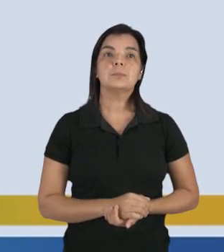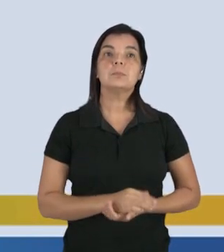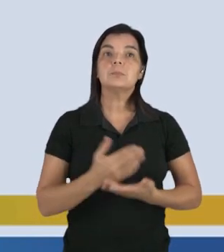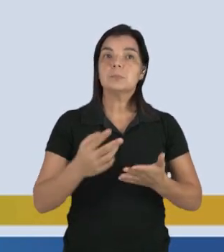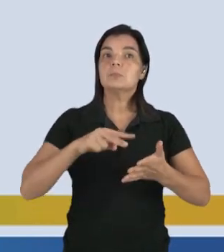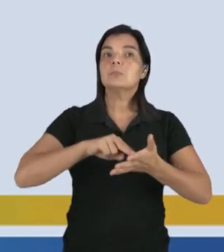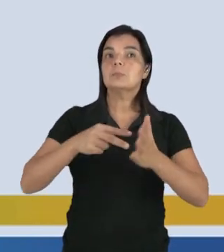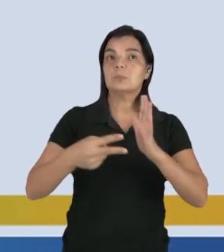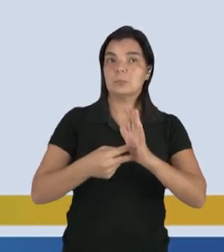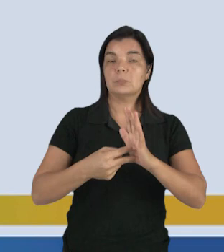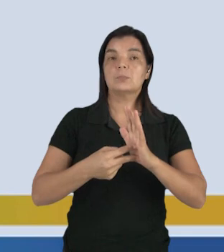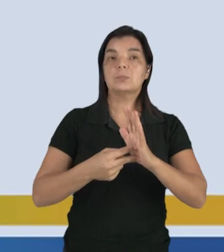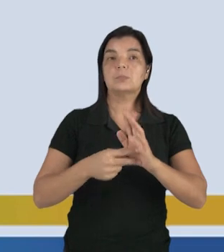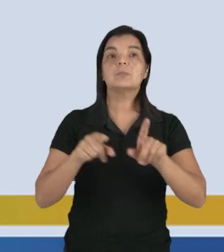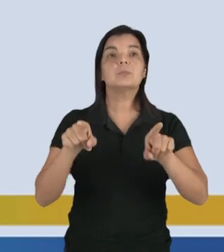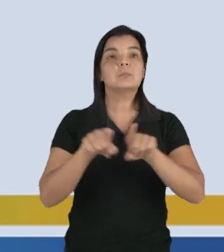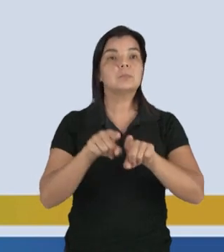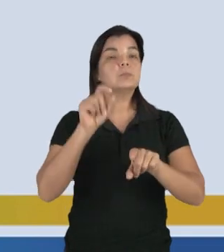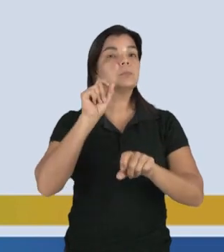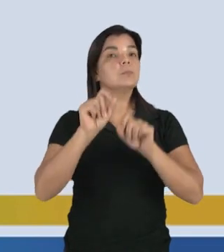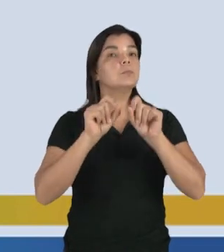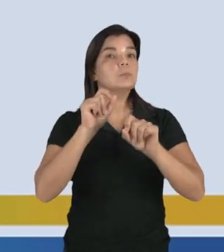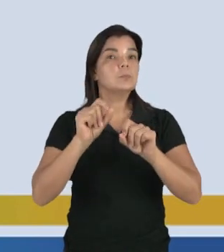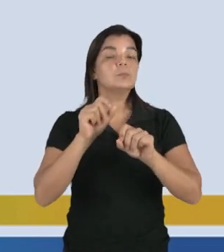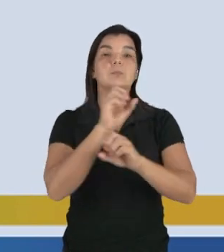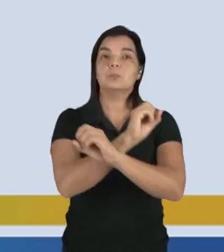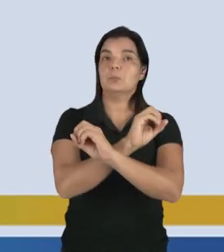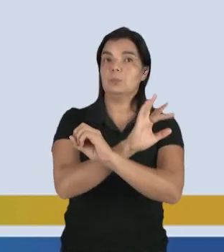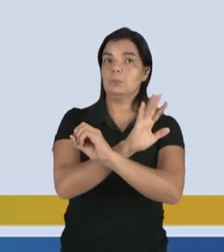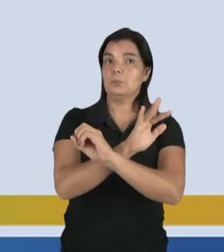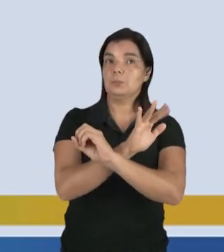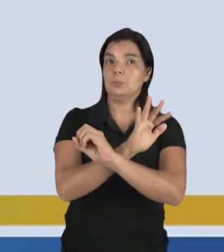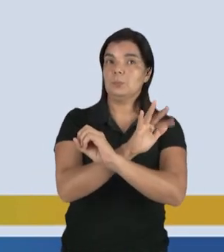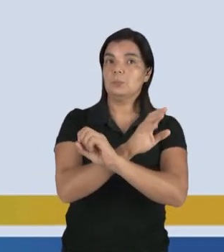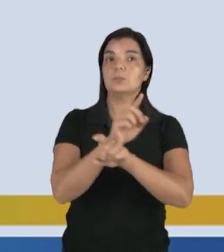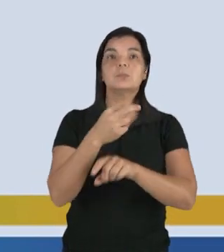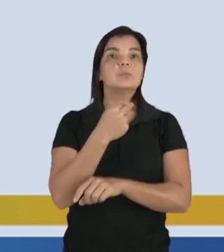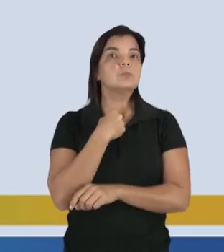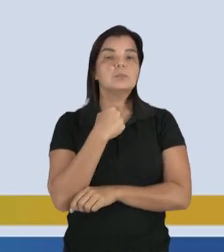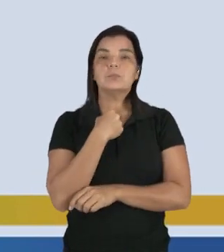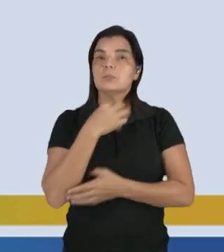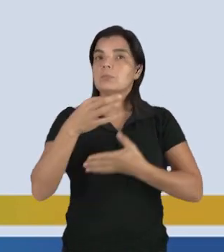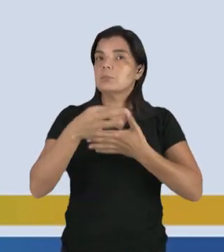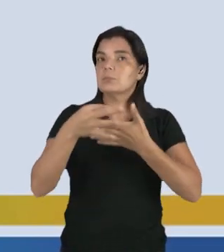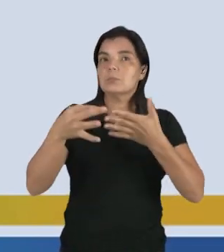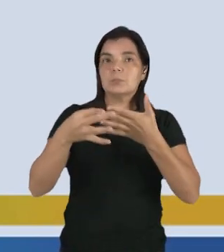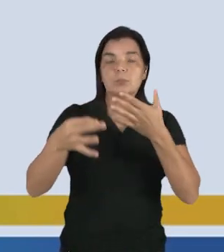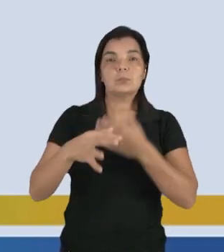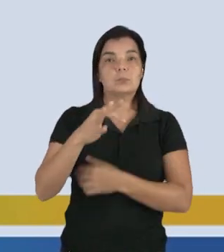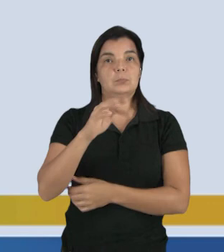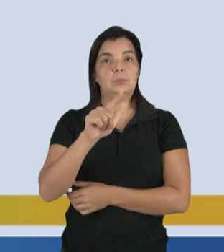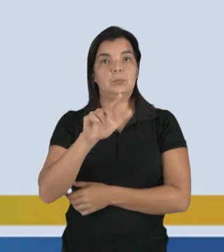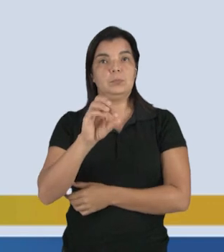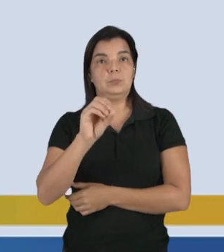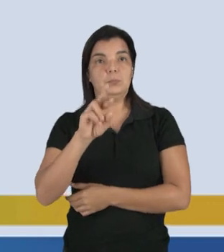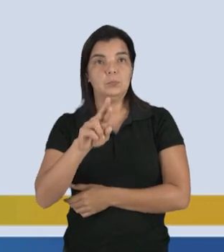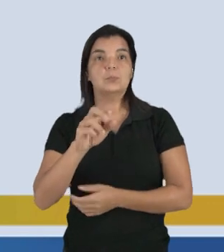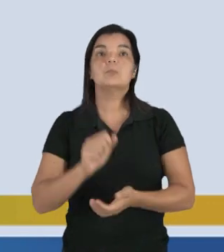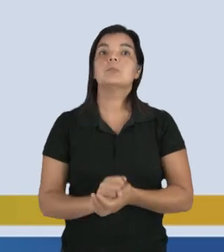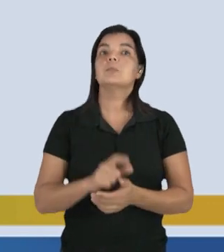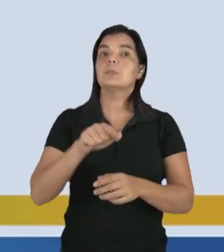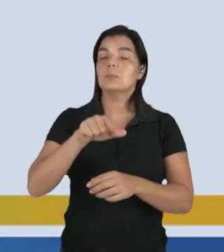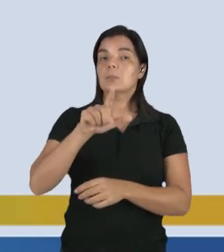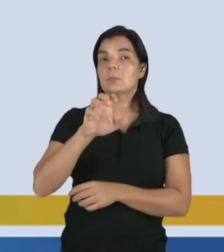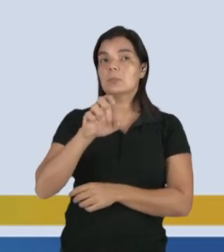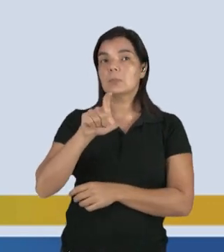oxigênio. E aí aqui a gente tem uma observação. Isso significa que os óxidos que não podem conter o elemento